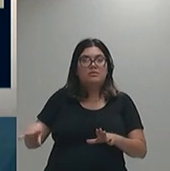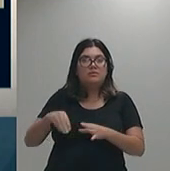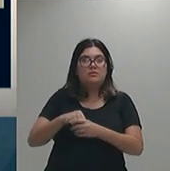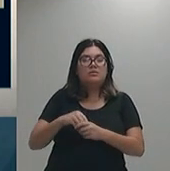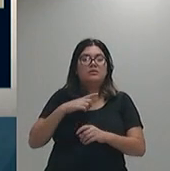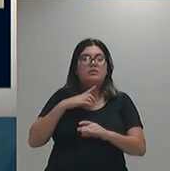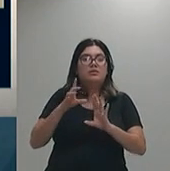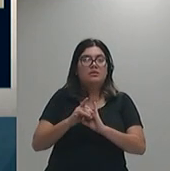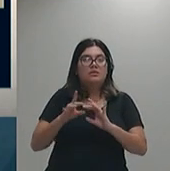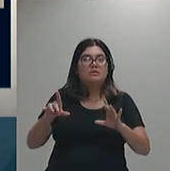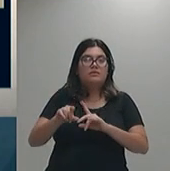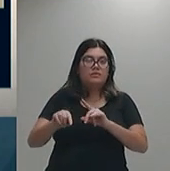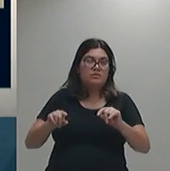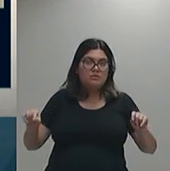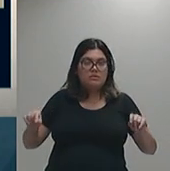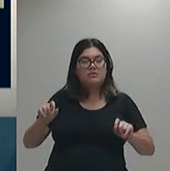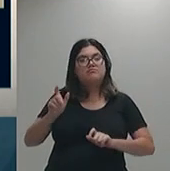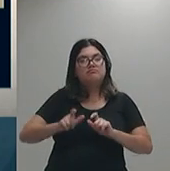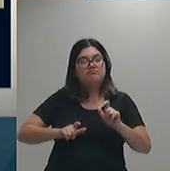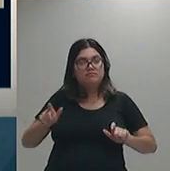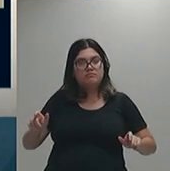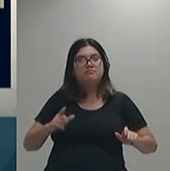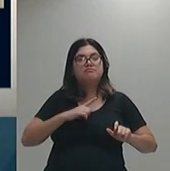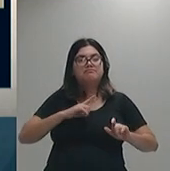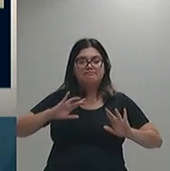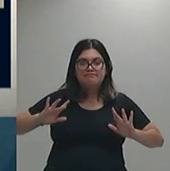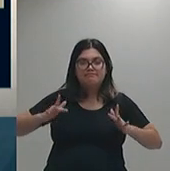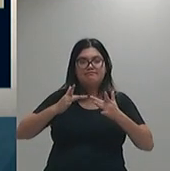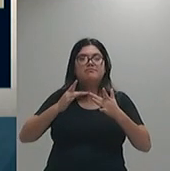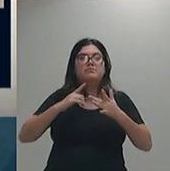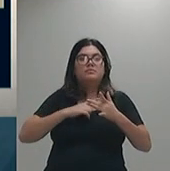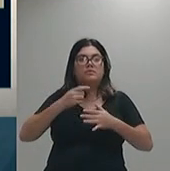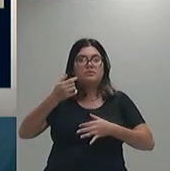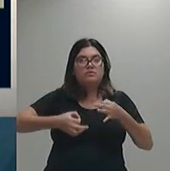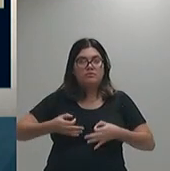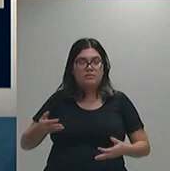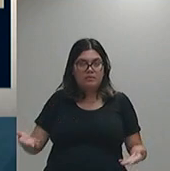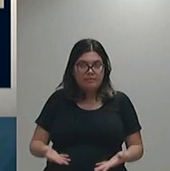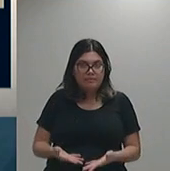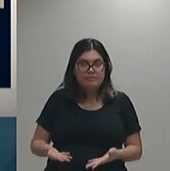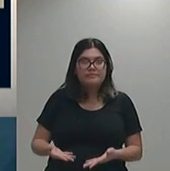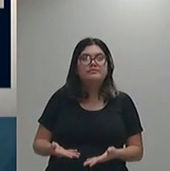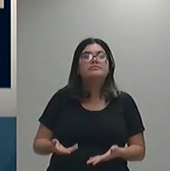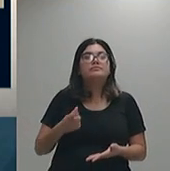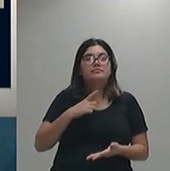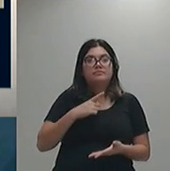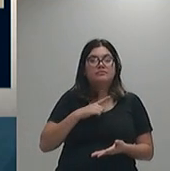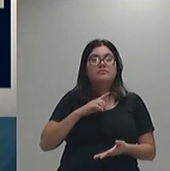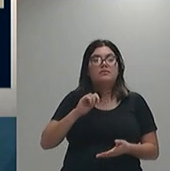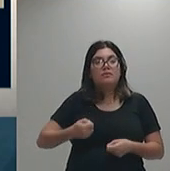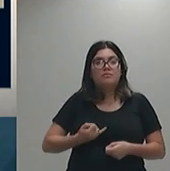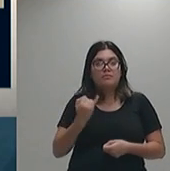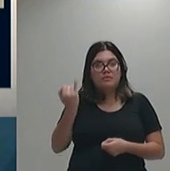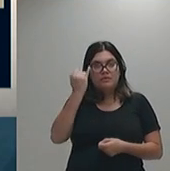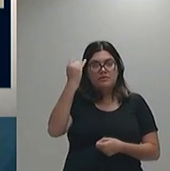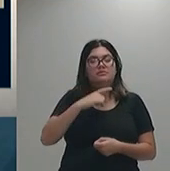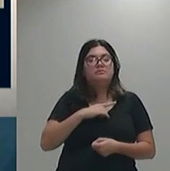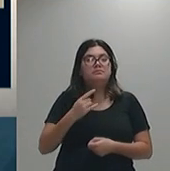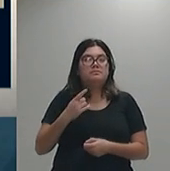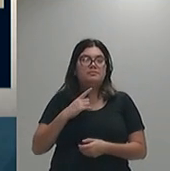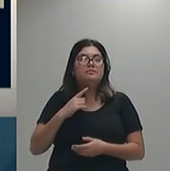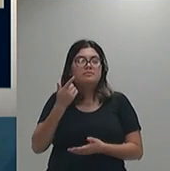escolhido pelas partes que se conecta causa aposta em julgamento a eficácia subjetiva da aventura a sentença arbitral legitima-se